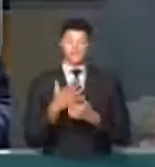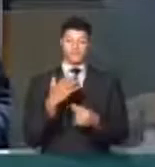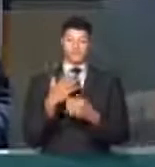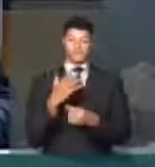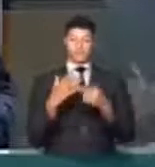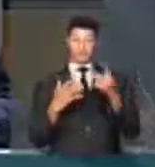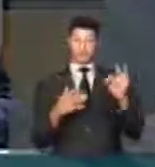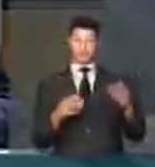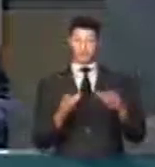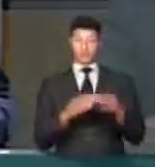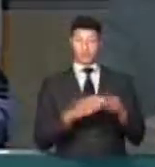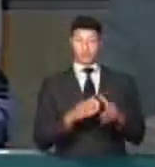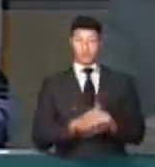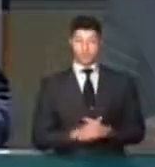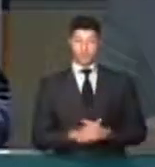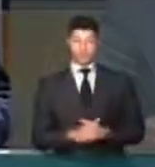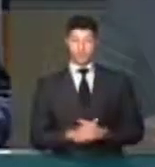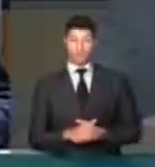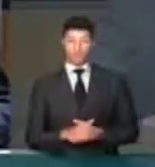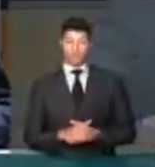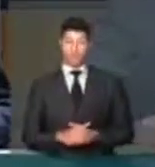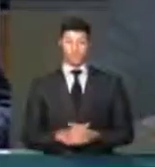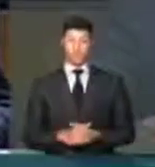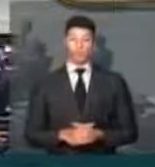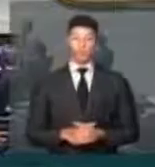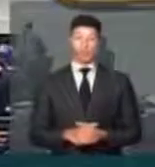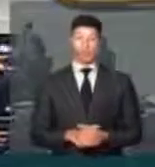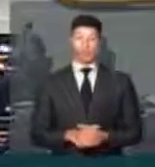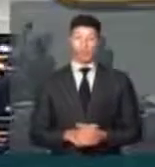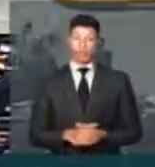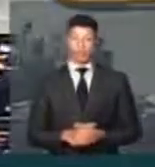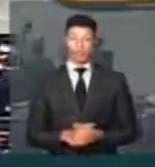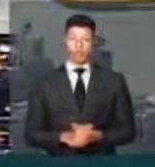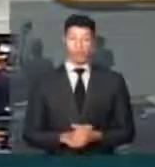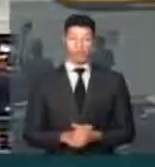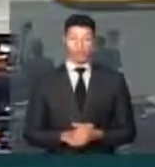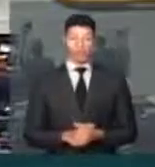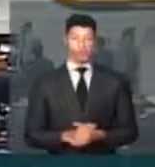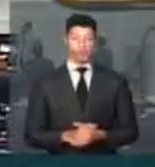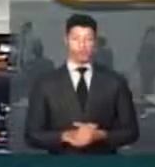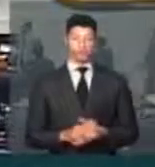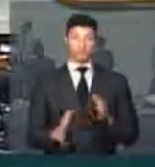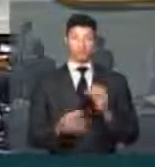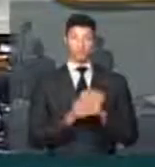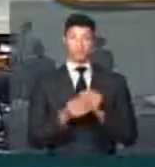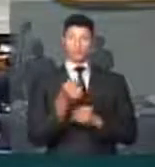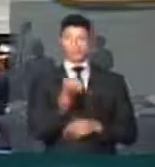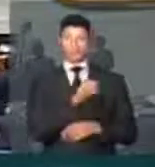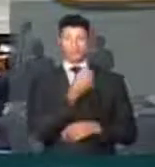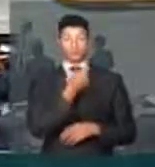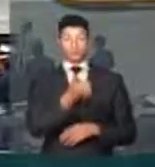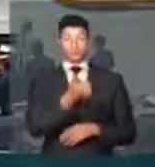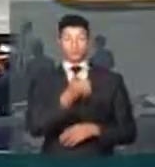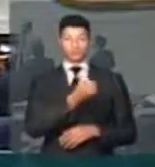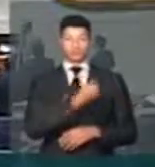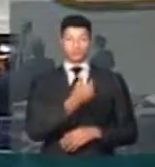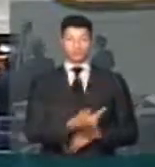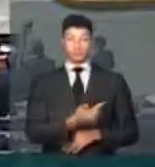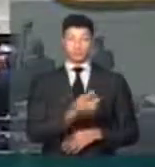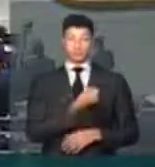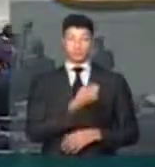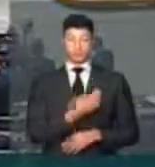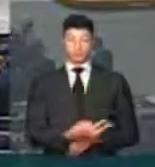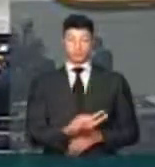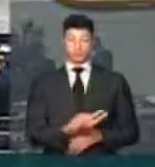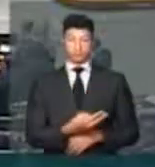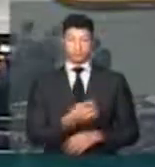Requerimentos do Partido dos Trabalhadores. Senhor deputado Arthur Maia. Em relação à emenda de plenário número 1, emenda de plenário número 2, emenda de plenário número